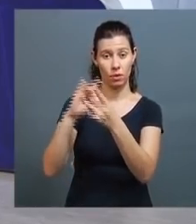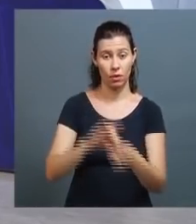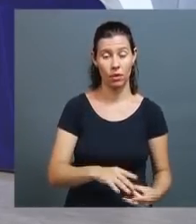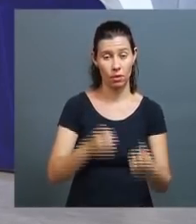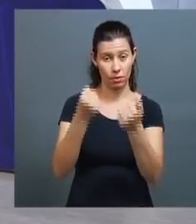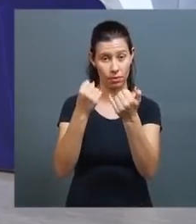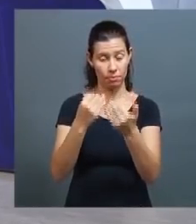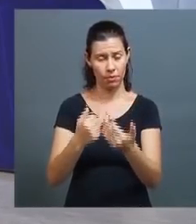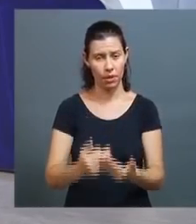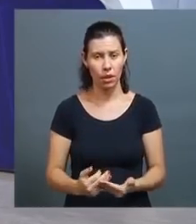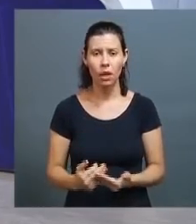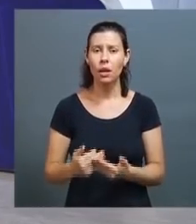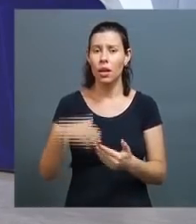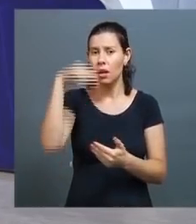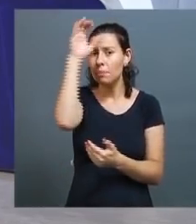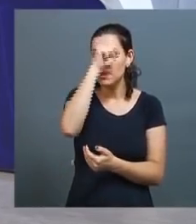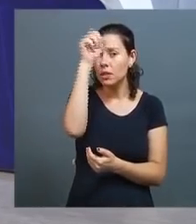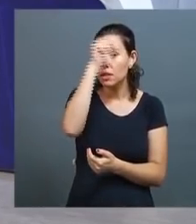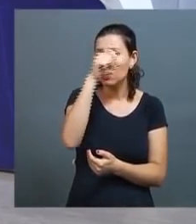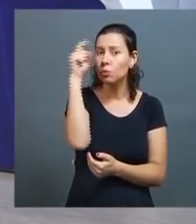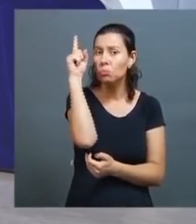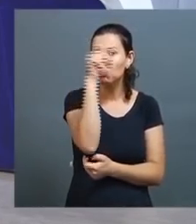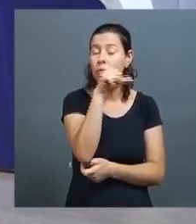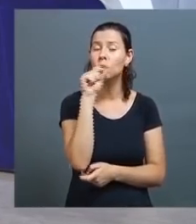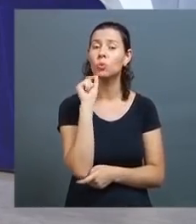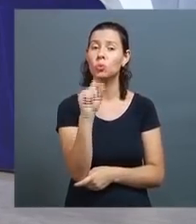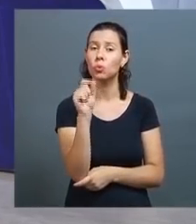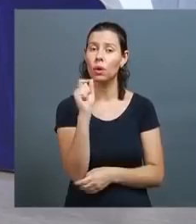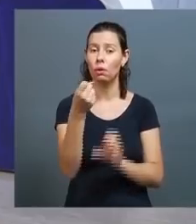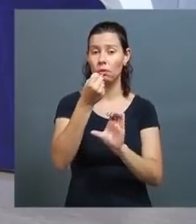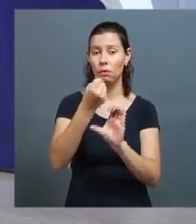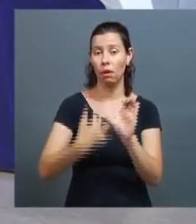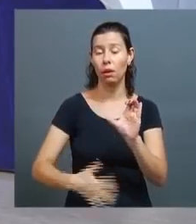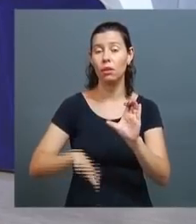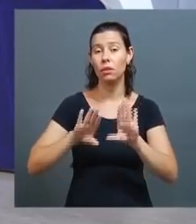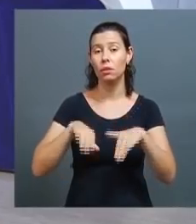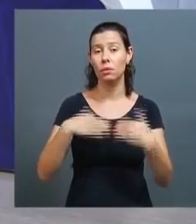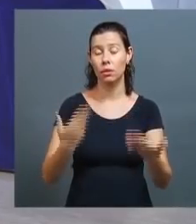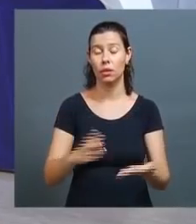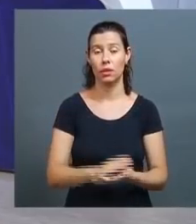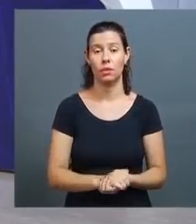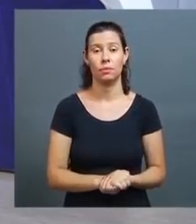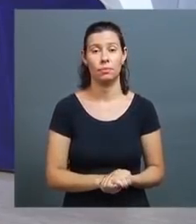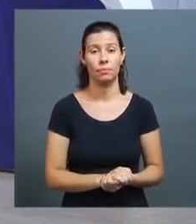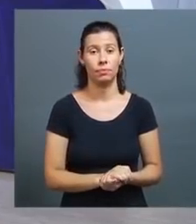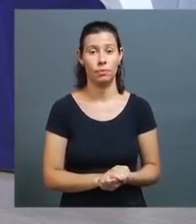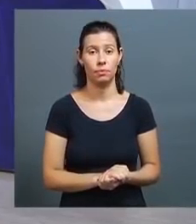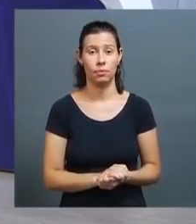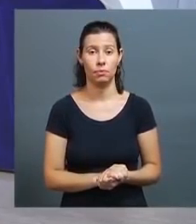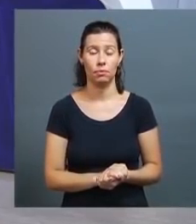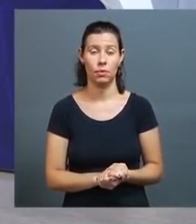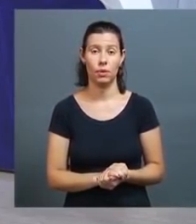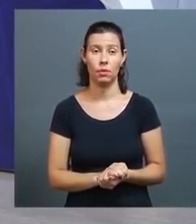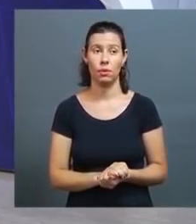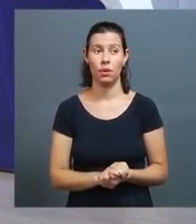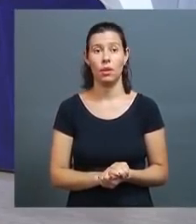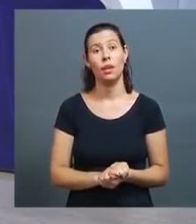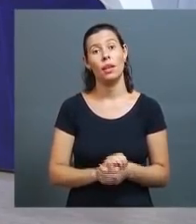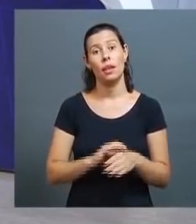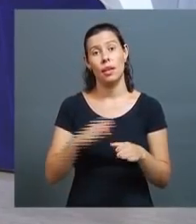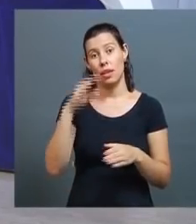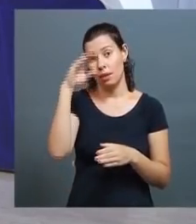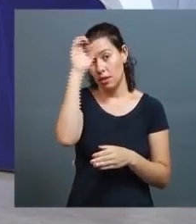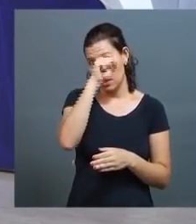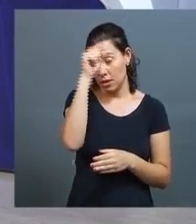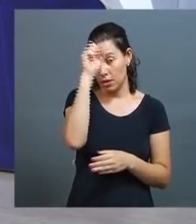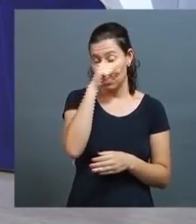a dificuldade de aprendizagem. Como é que ela é caracterizada, doutora Nívia? É um termo amplo, né? Dificuldade de aprendizado, a